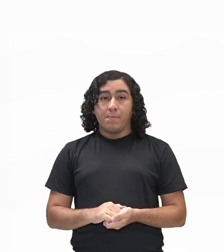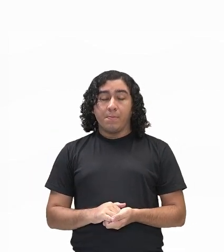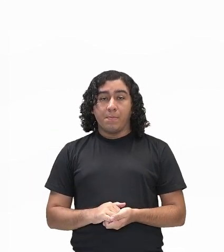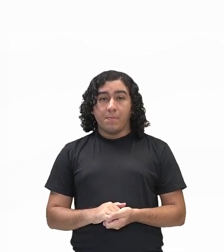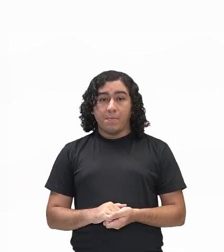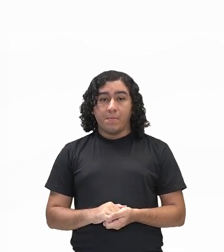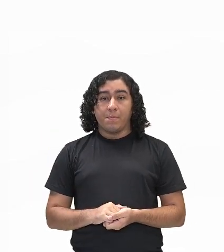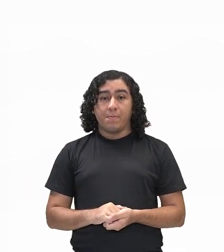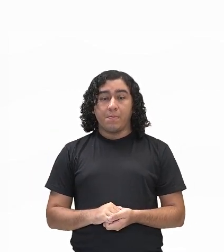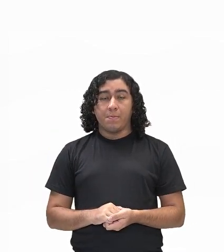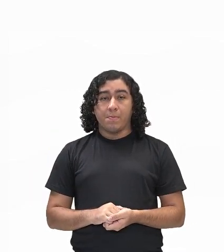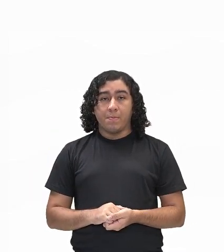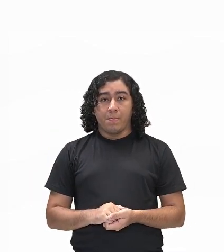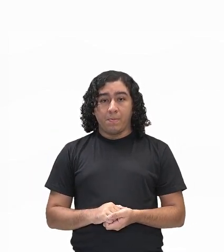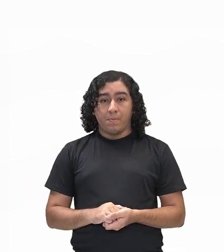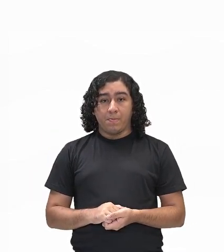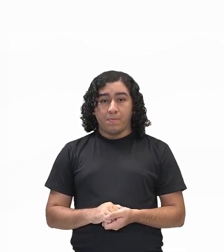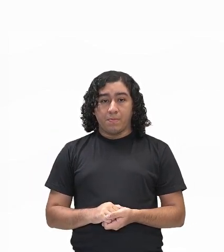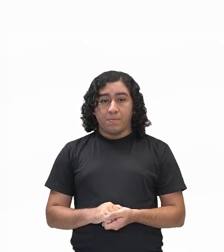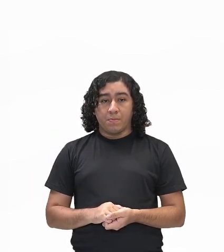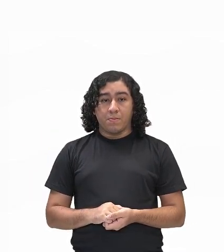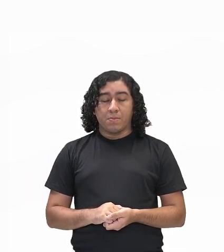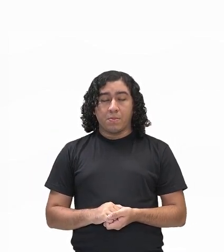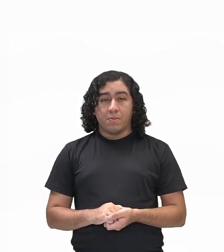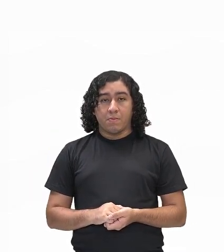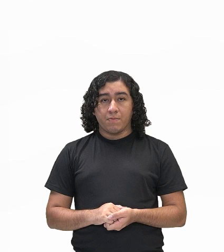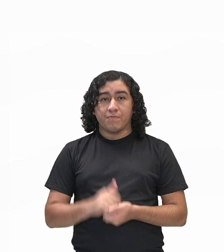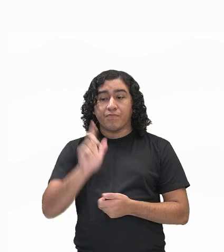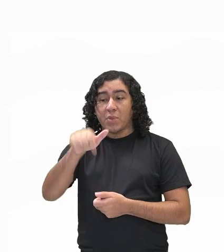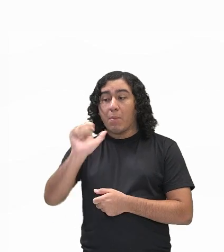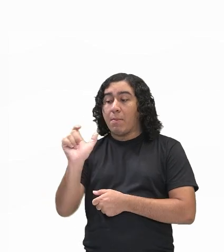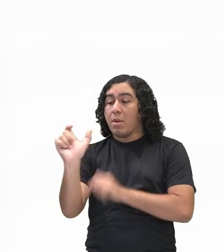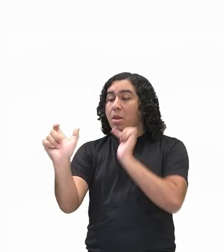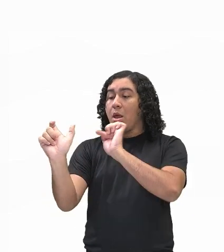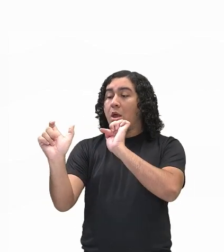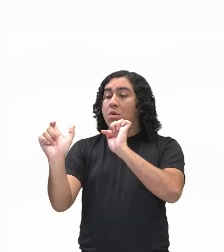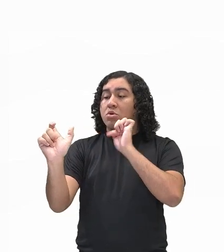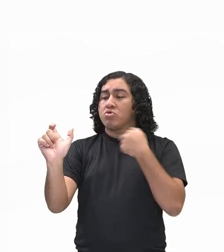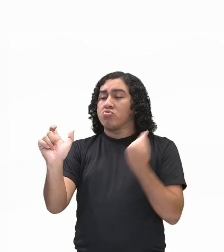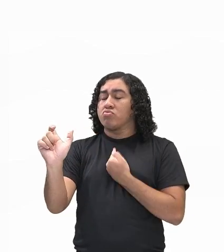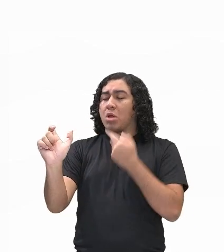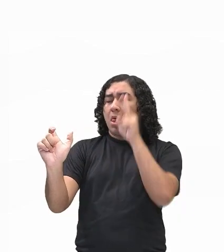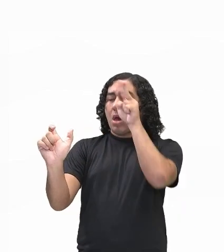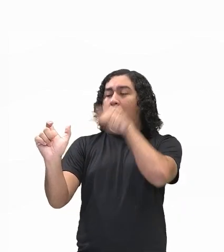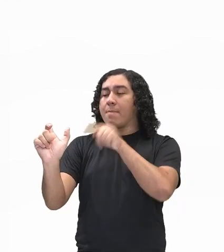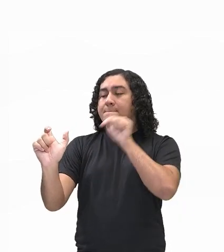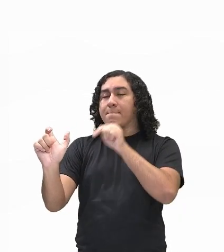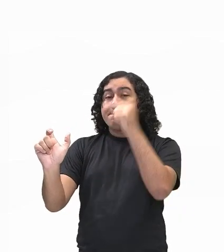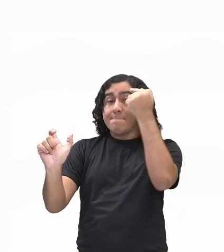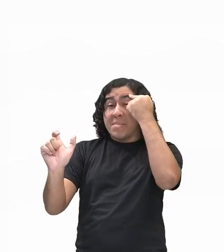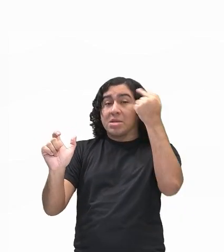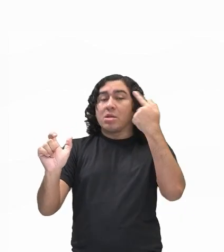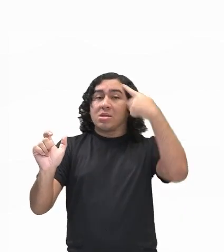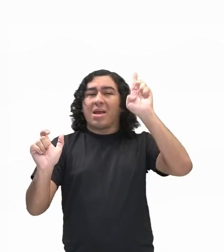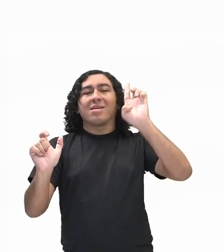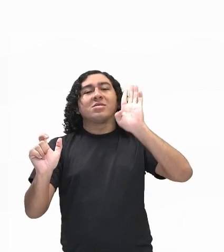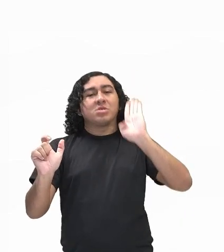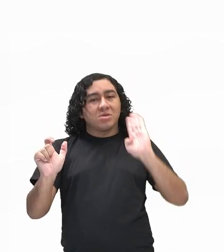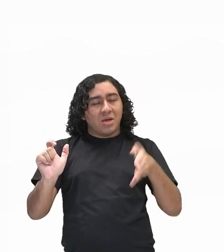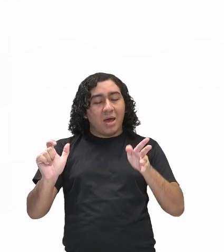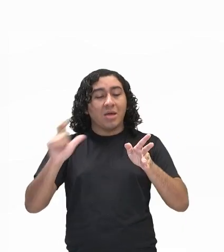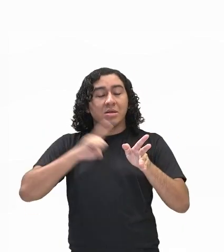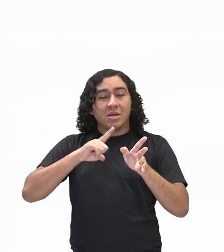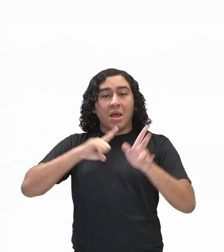uma etimologia que traz para nós a ideia de um estudo, né, logia,